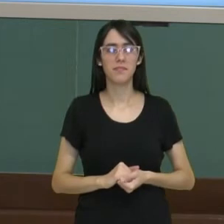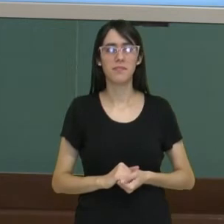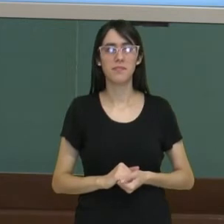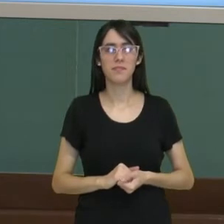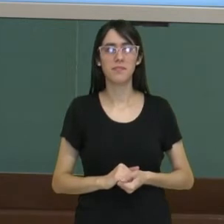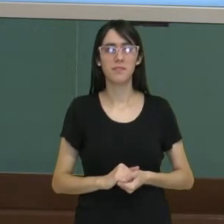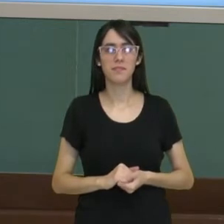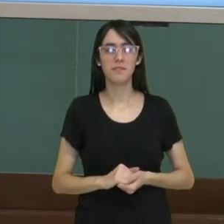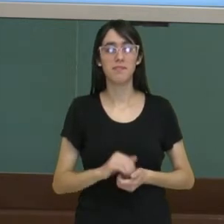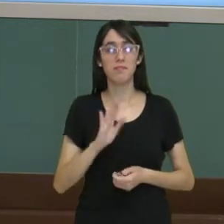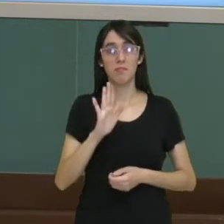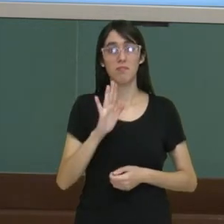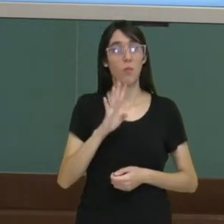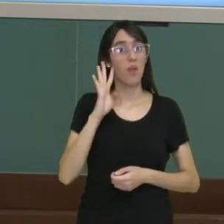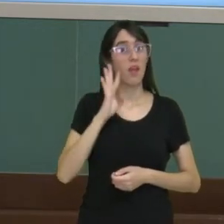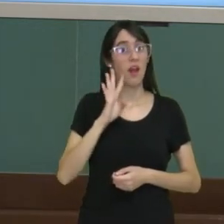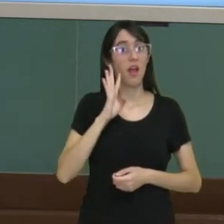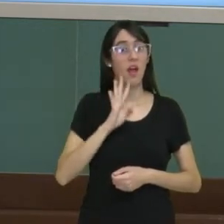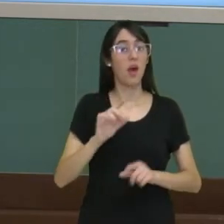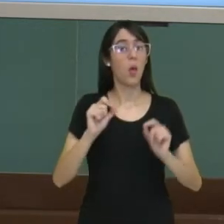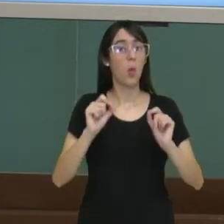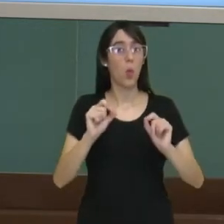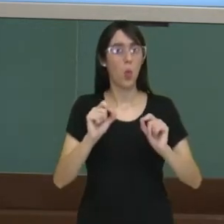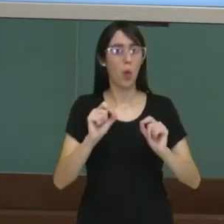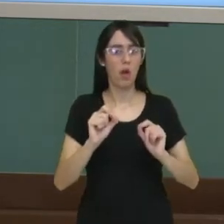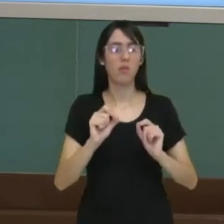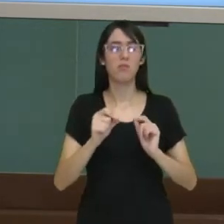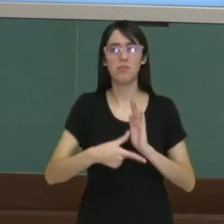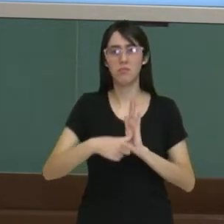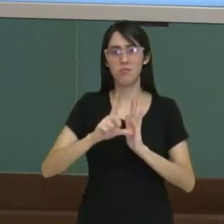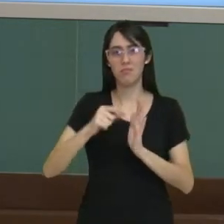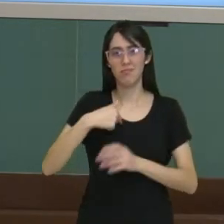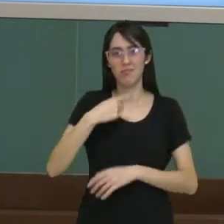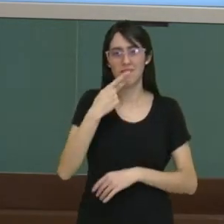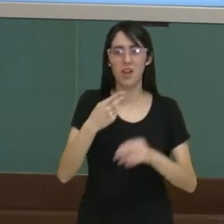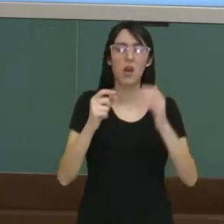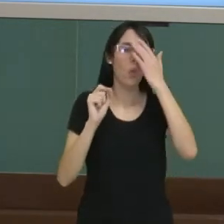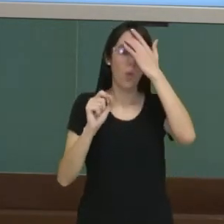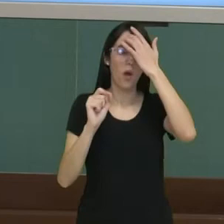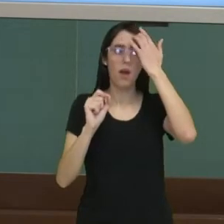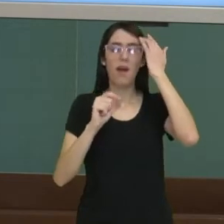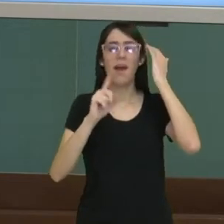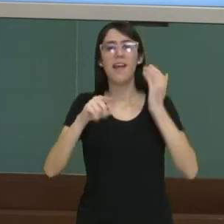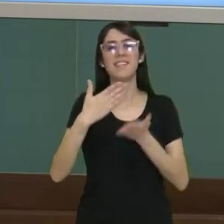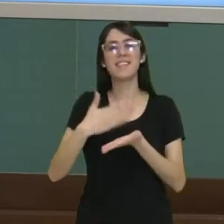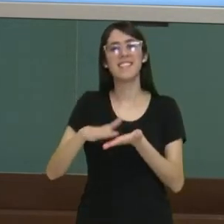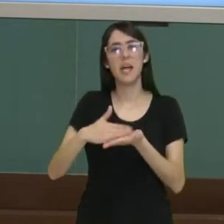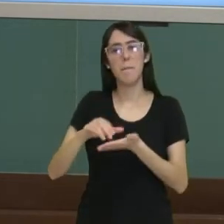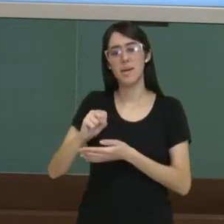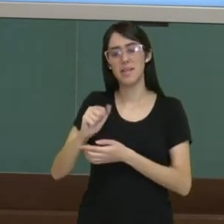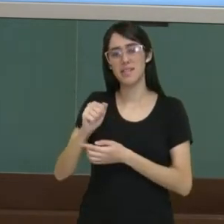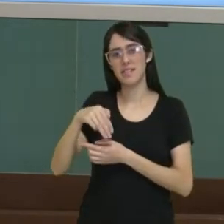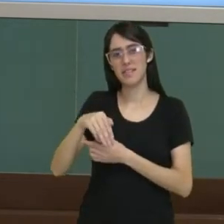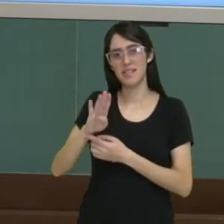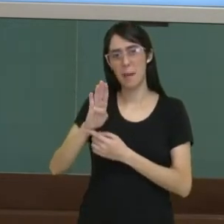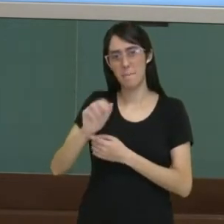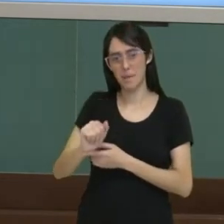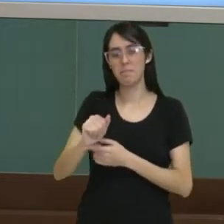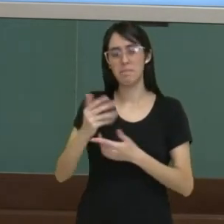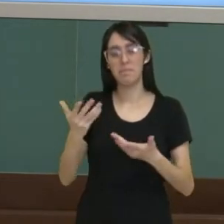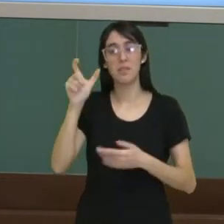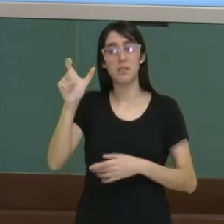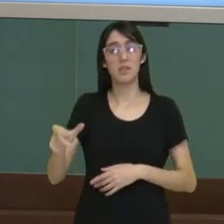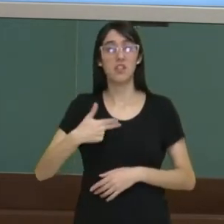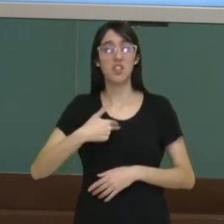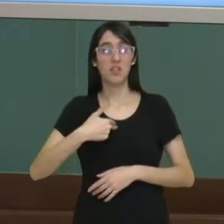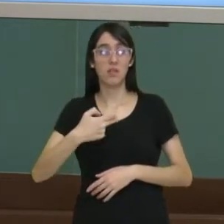Uma coisa muito legal neste momento, que eu tinha comentado até com vocês, né, é a questão do samba, a cultura popular. O Getúlio Vargas ele